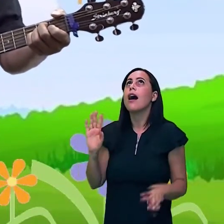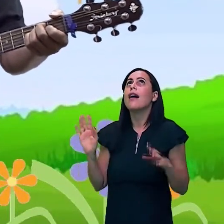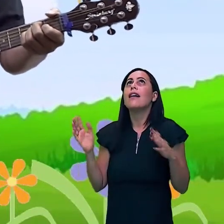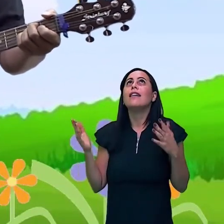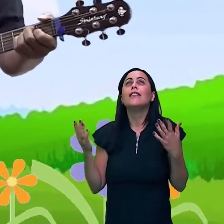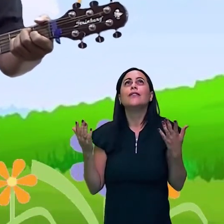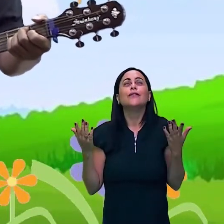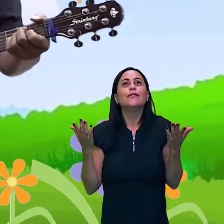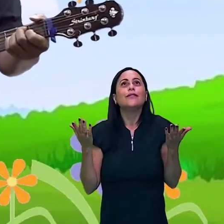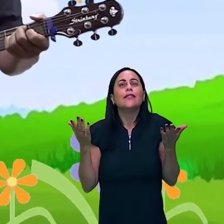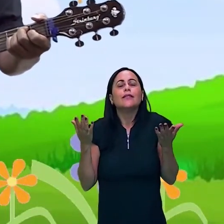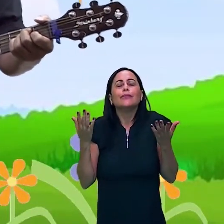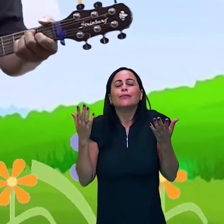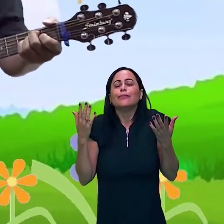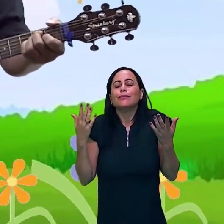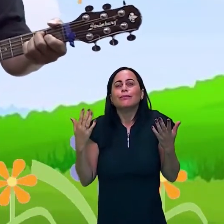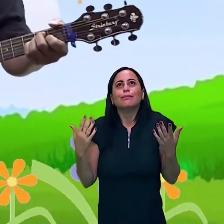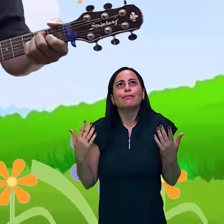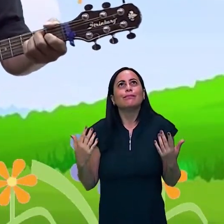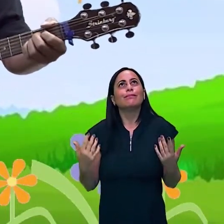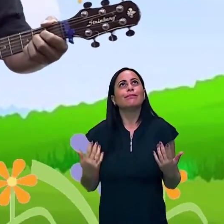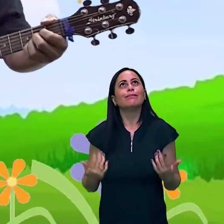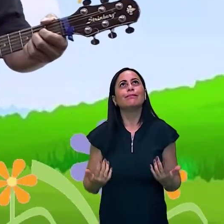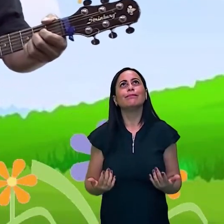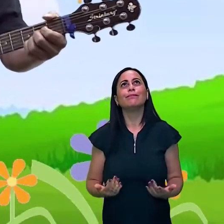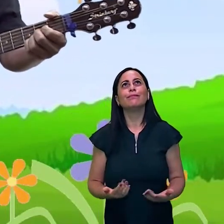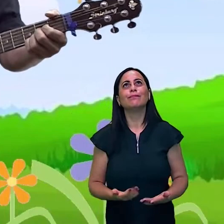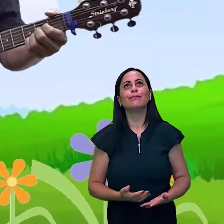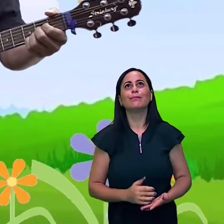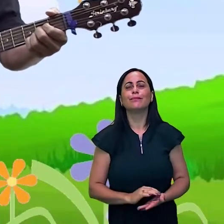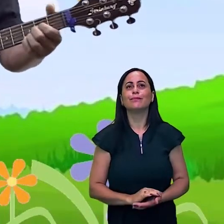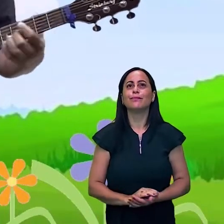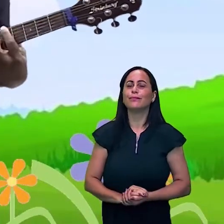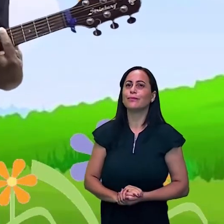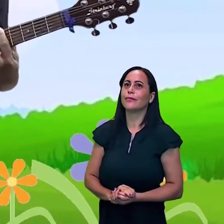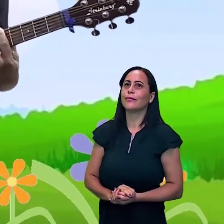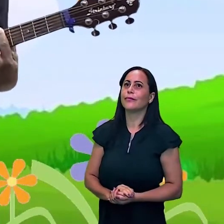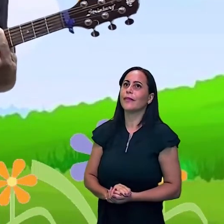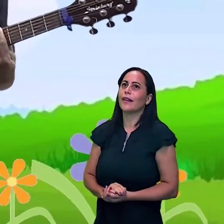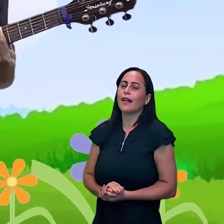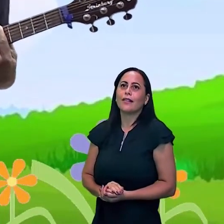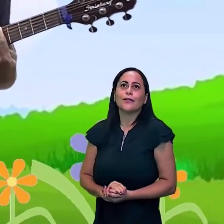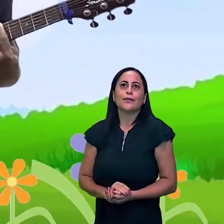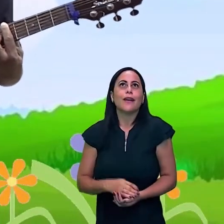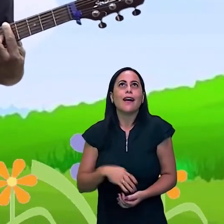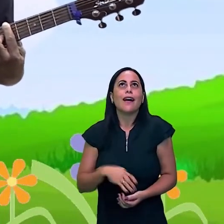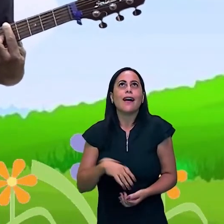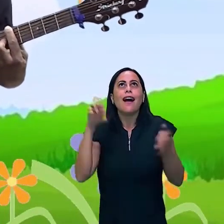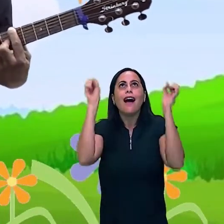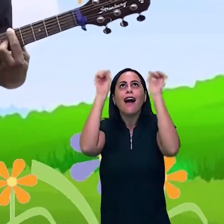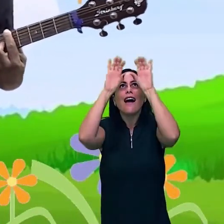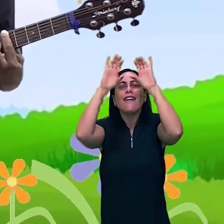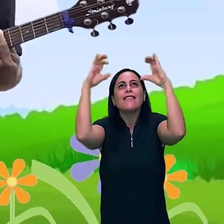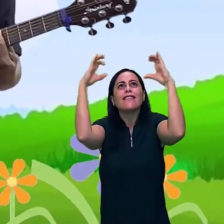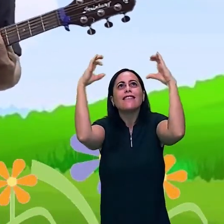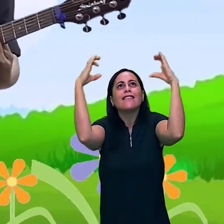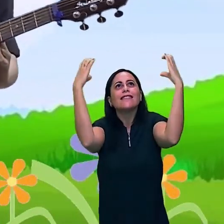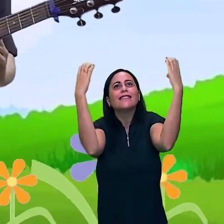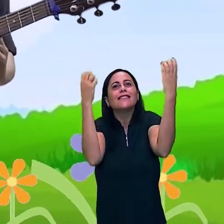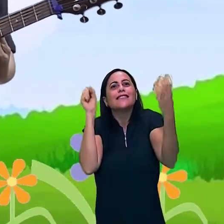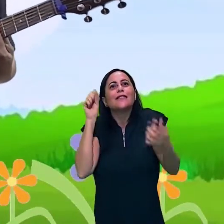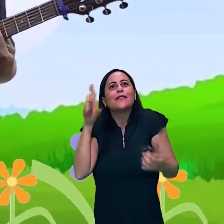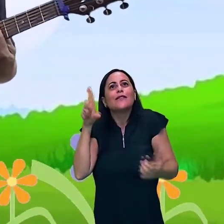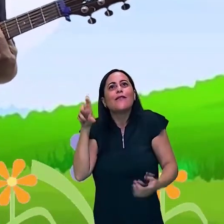céu, suspirou e disse assim: ai que azul bonito, ai